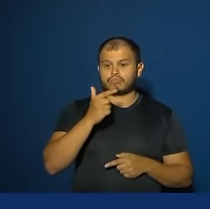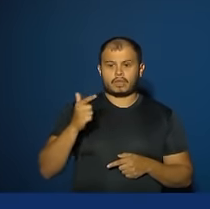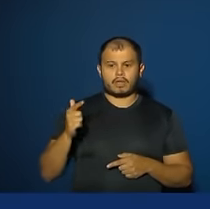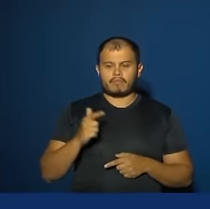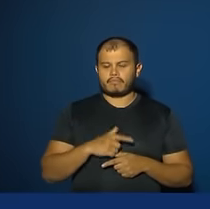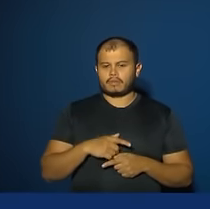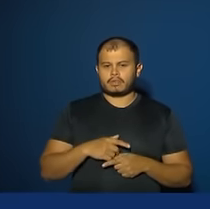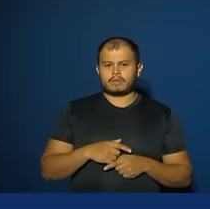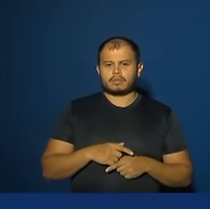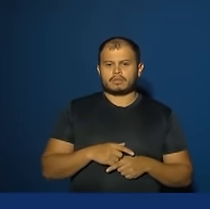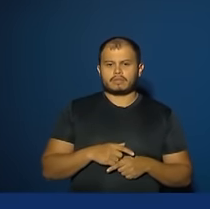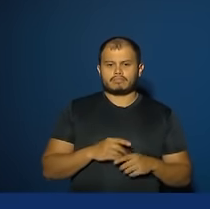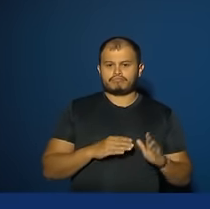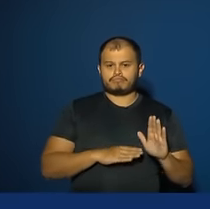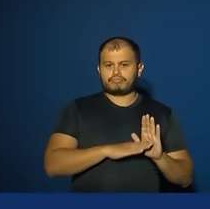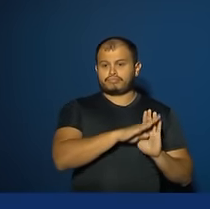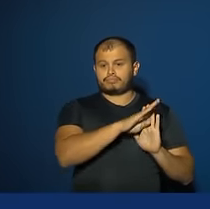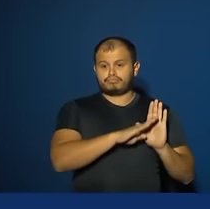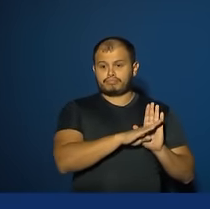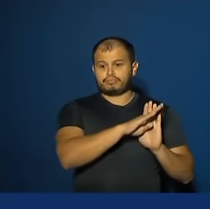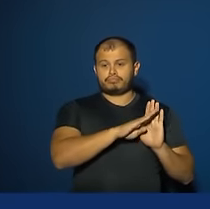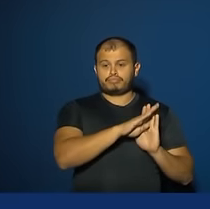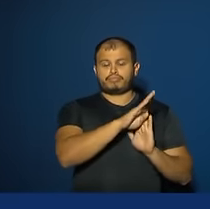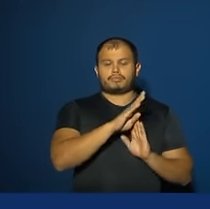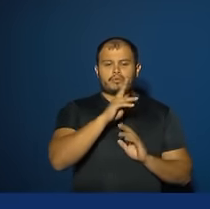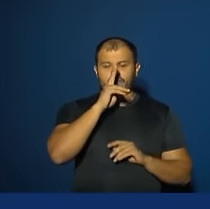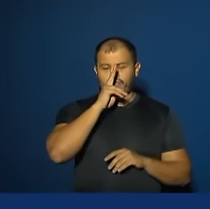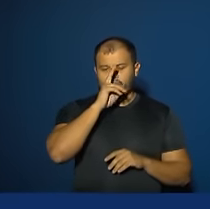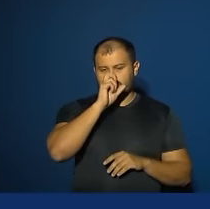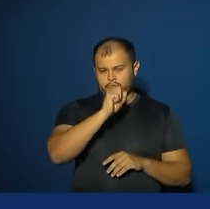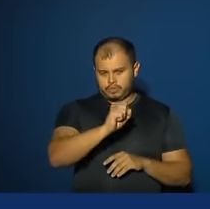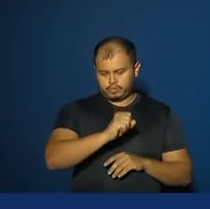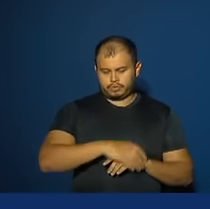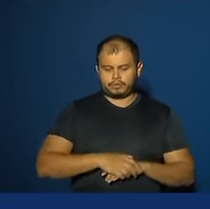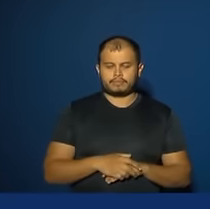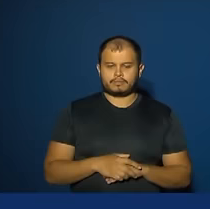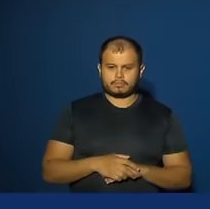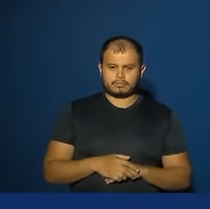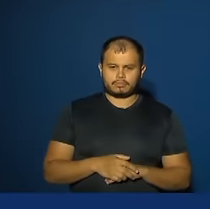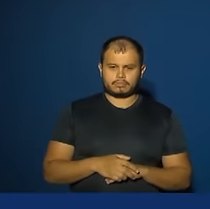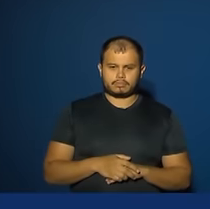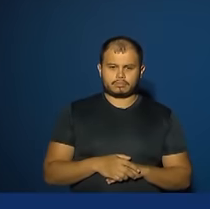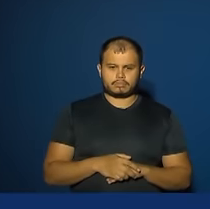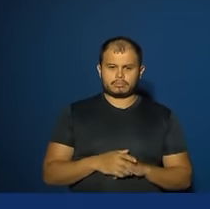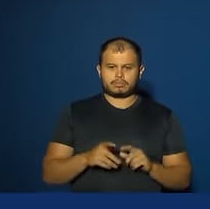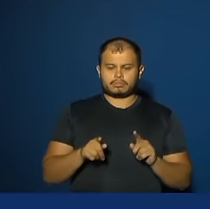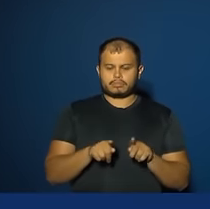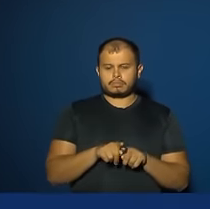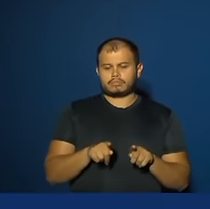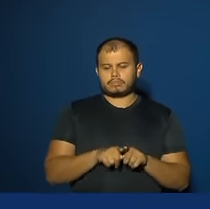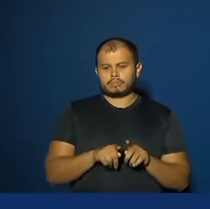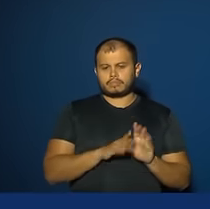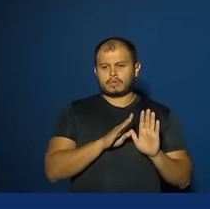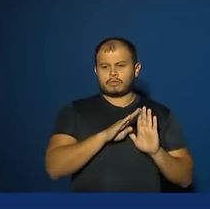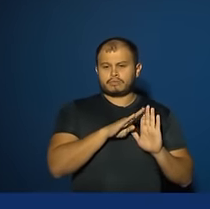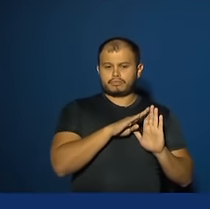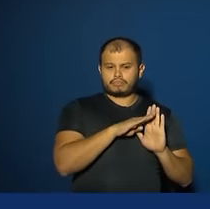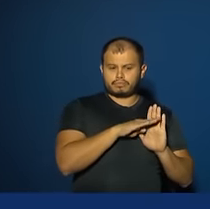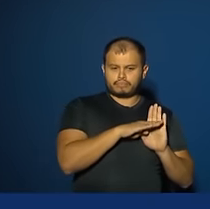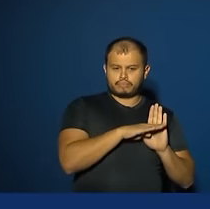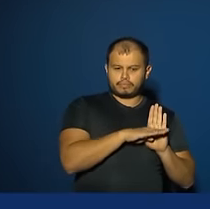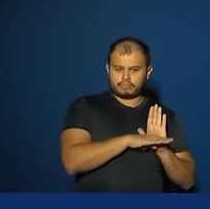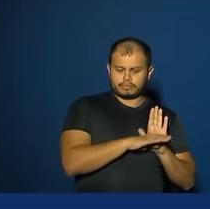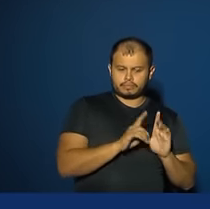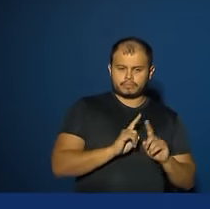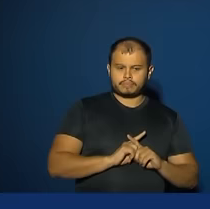episódios recentes de uma inflação tão forte, e de um retorno desse processo de desinflação tão abrupto.